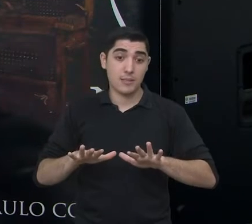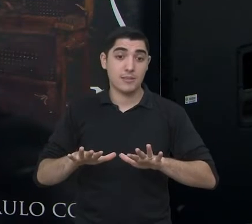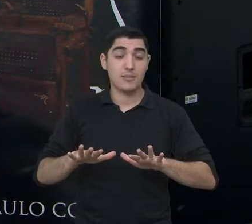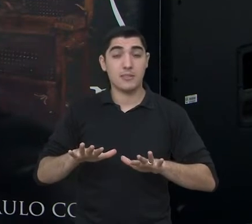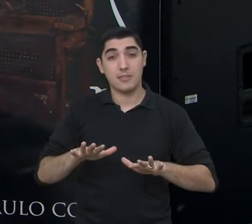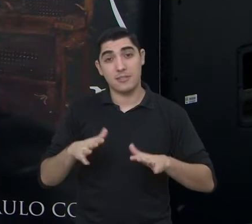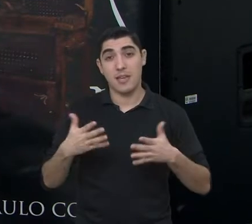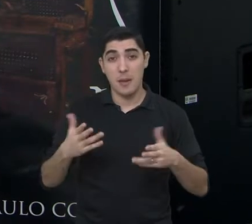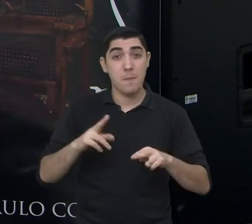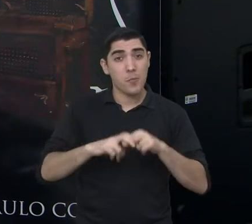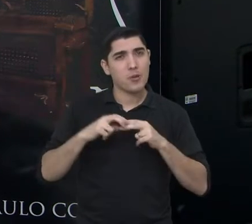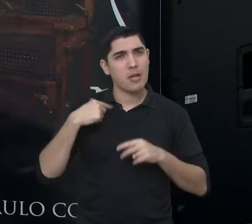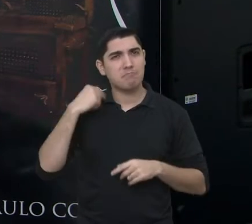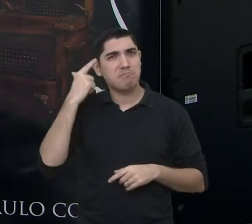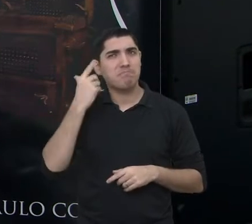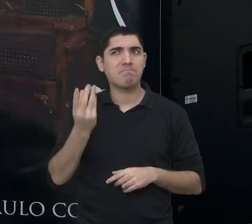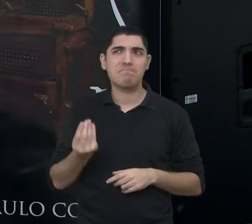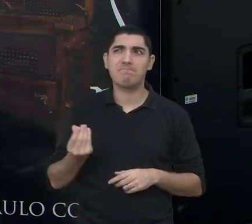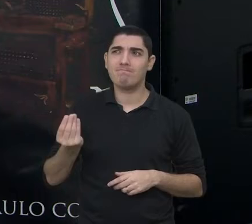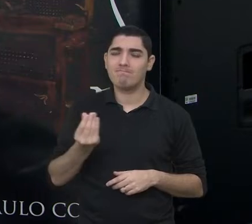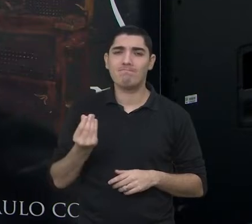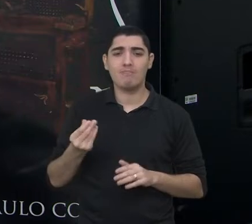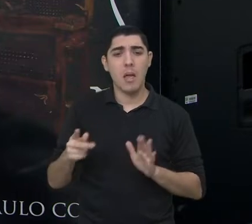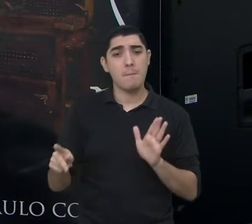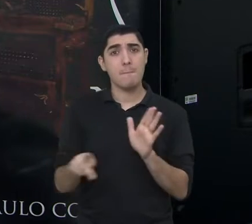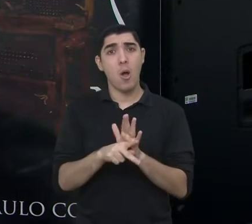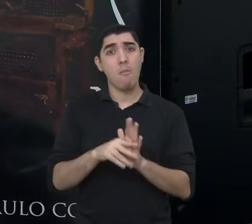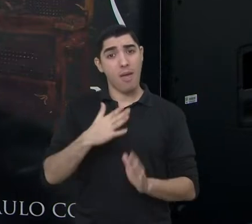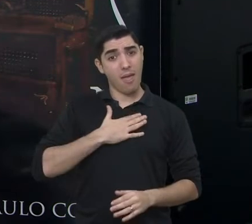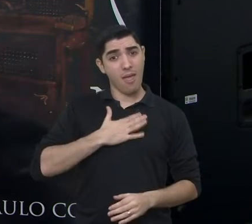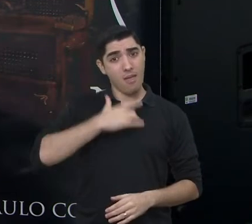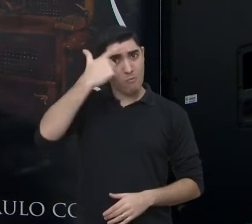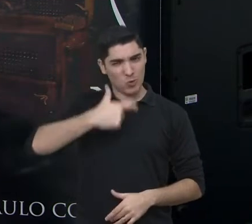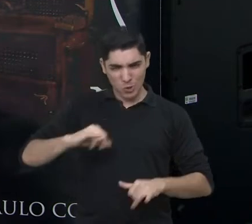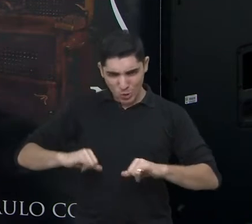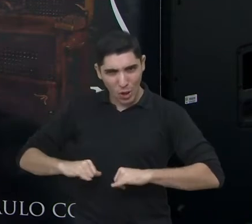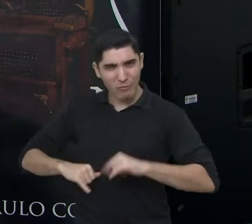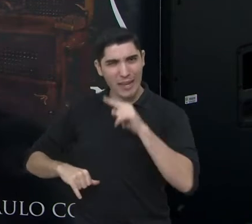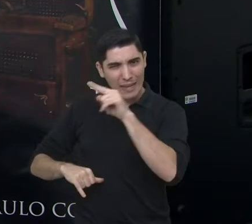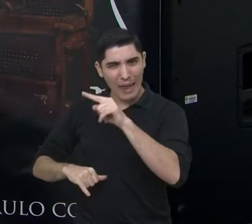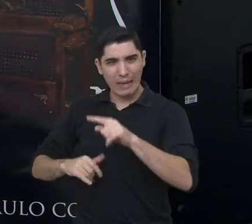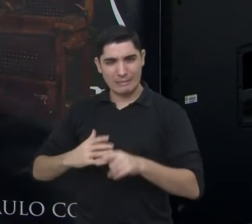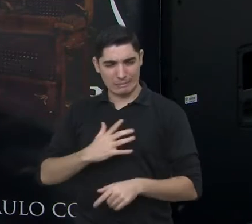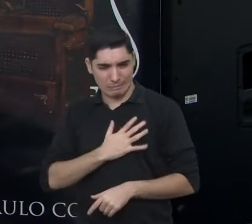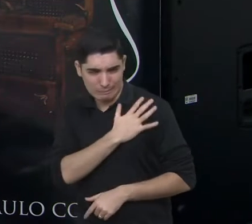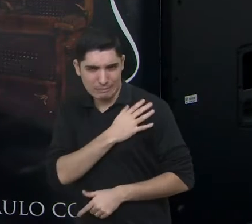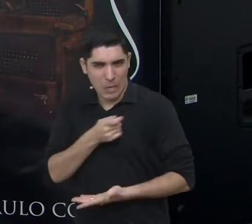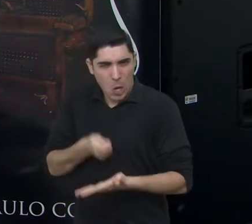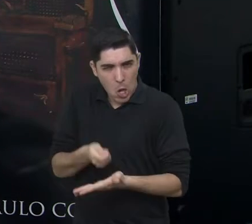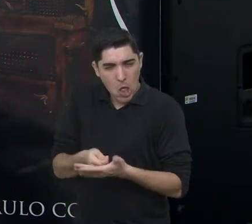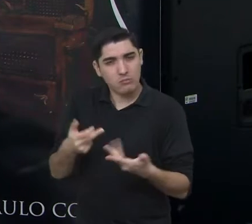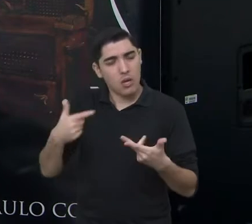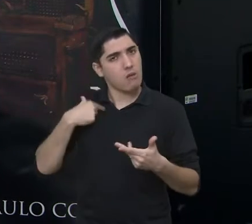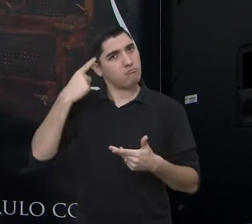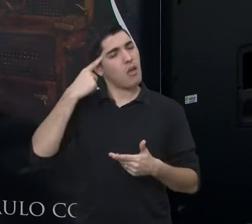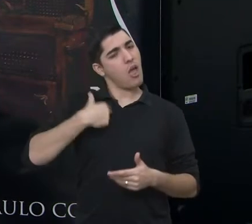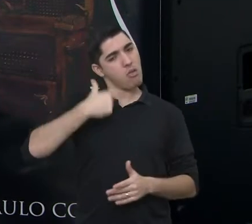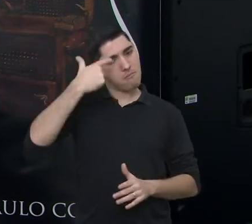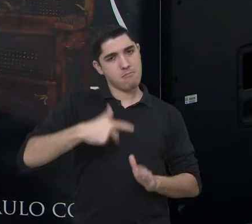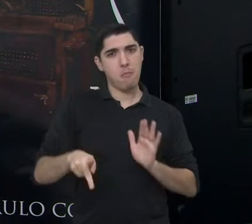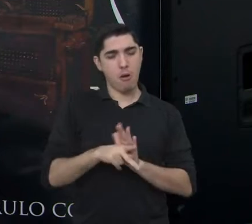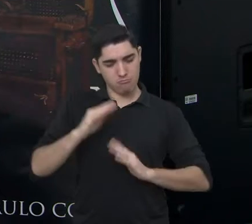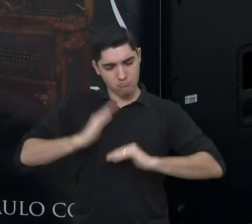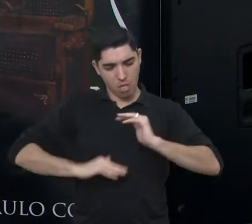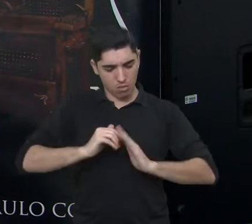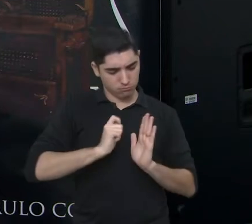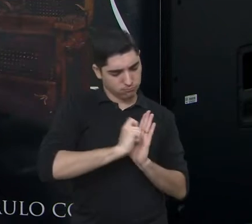mas nada, evidentemente, com um livro do personagem, né, para